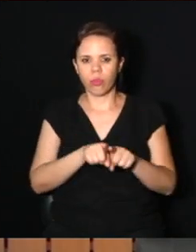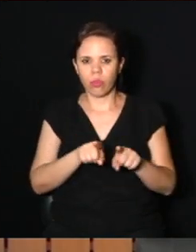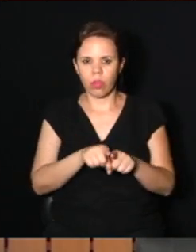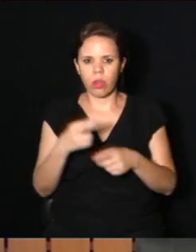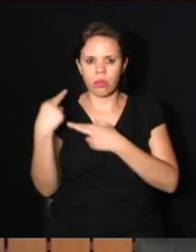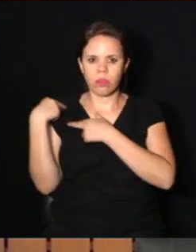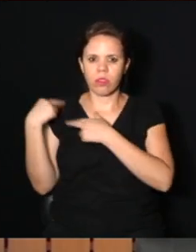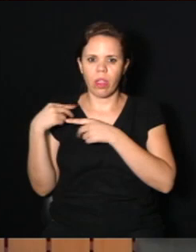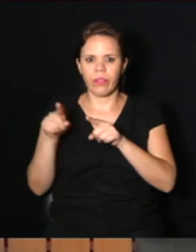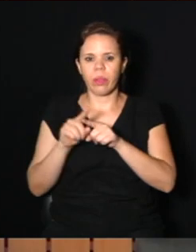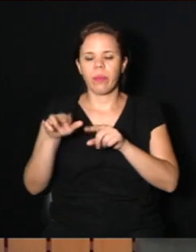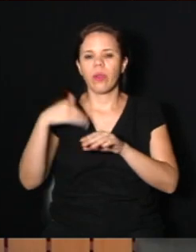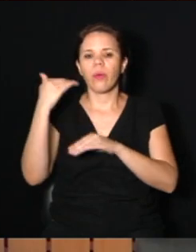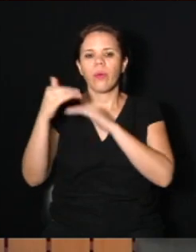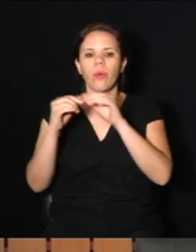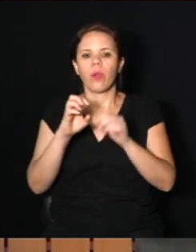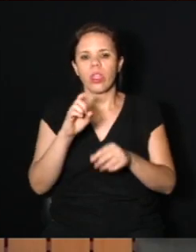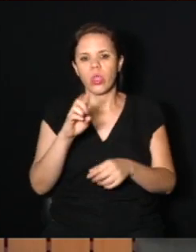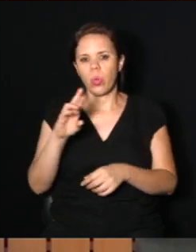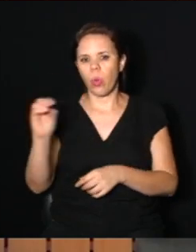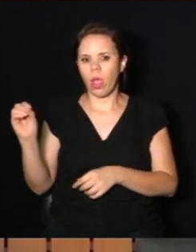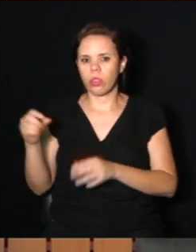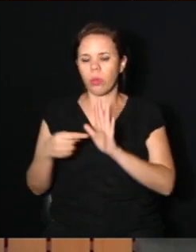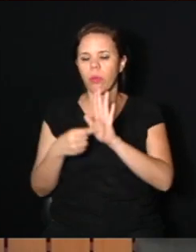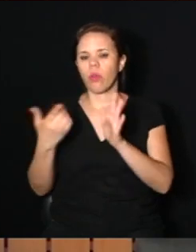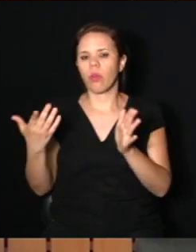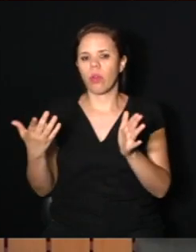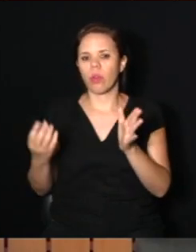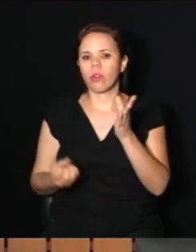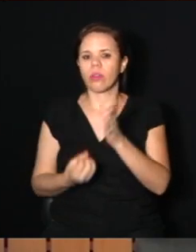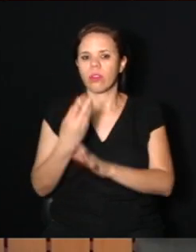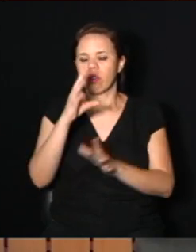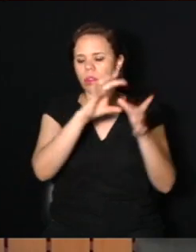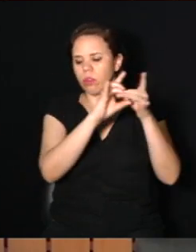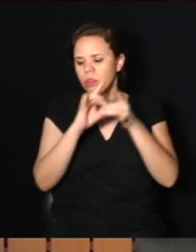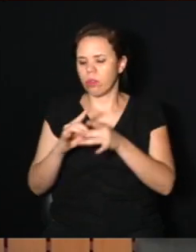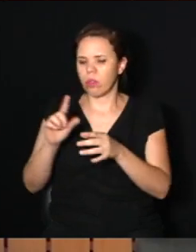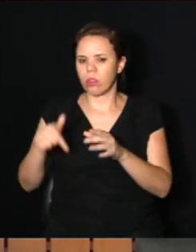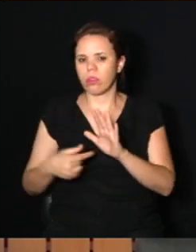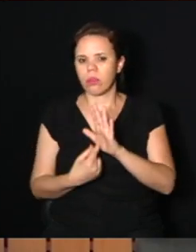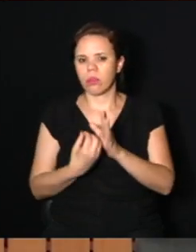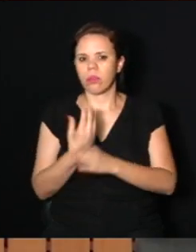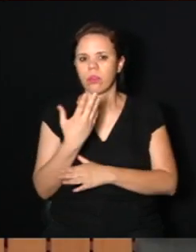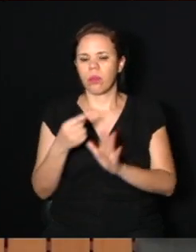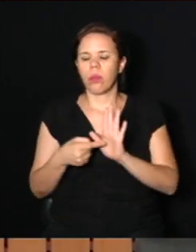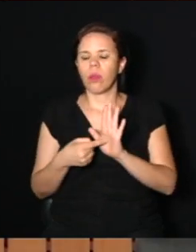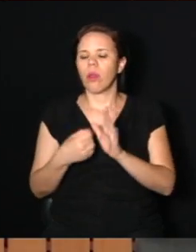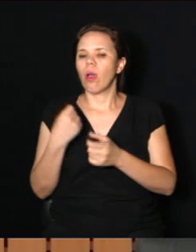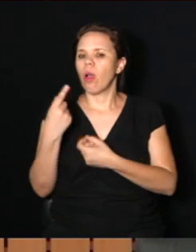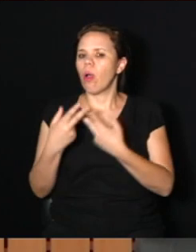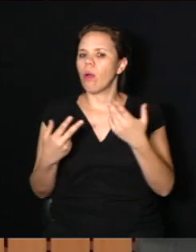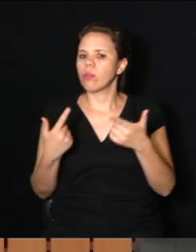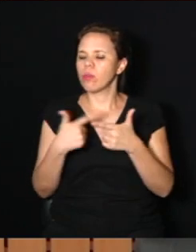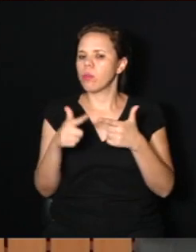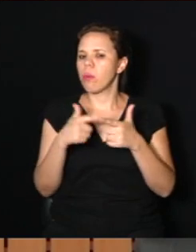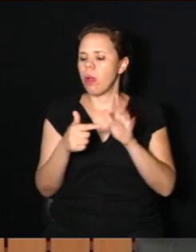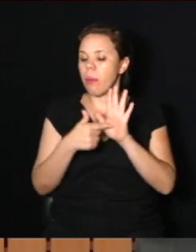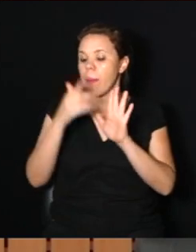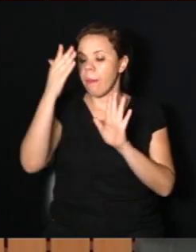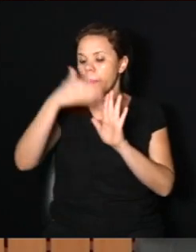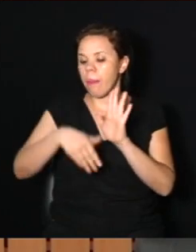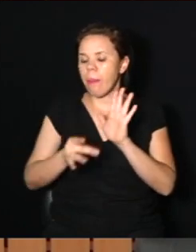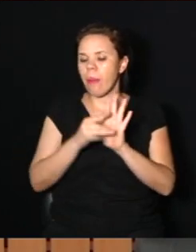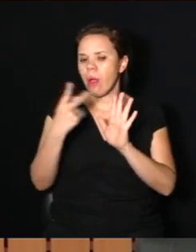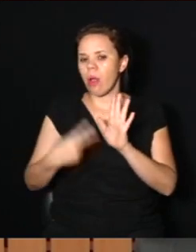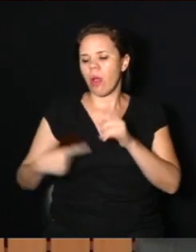preocupação, além daquilo que o Eduardo trouxe do ponto de vista da contextualização, é também trazer algumas questões específicas, né, do